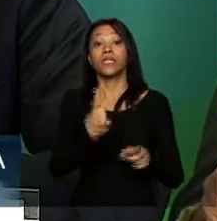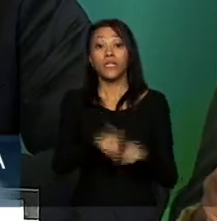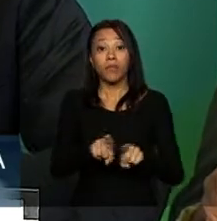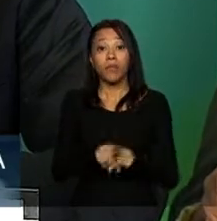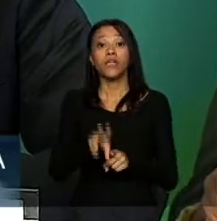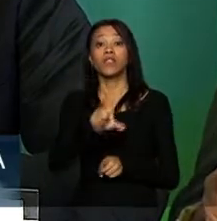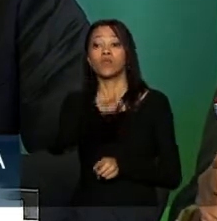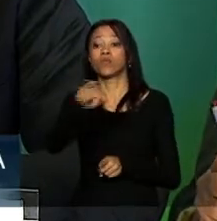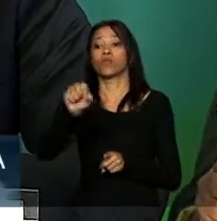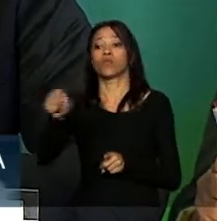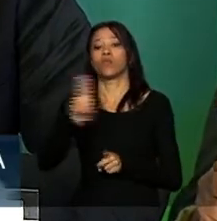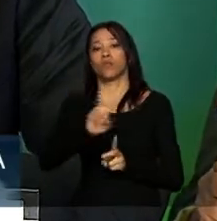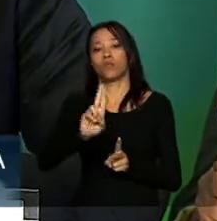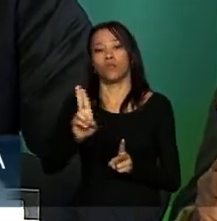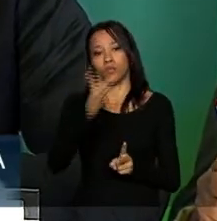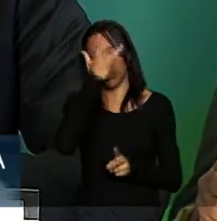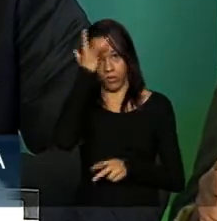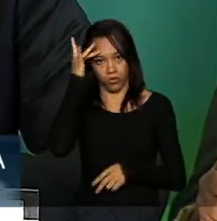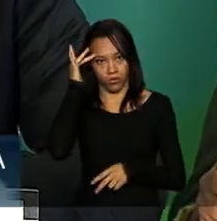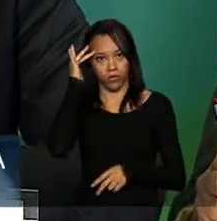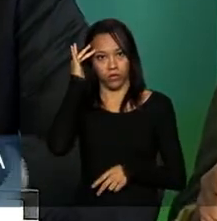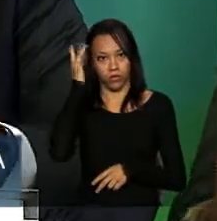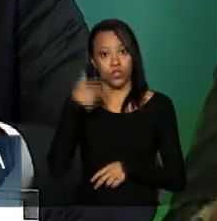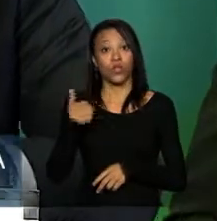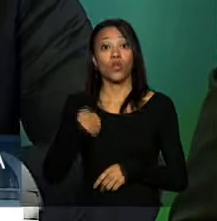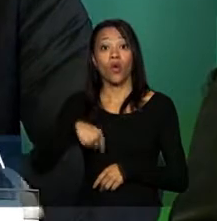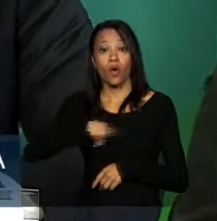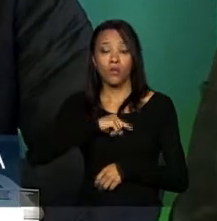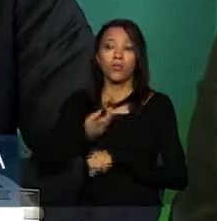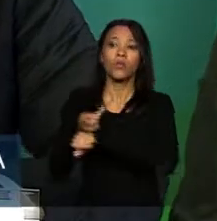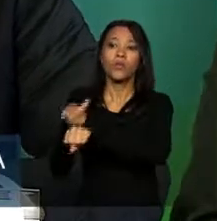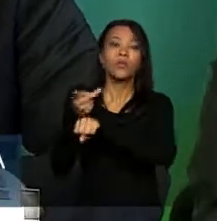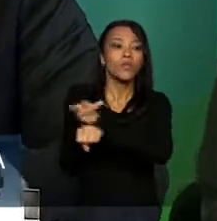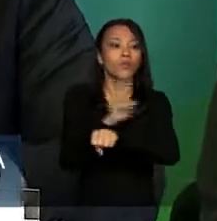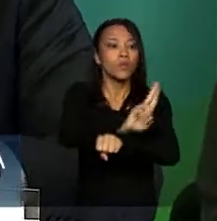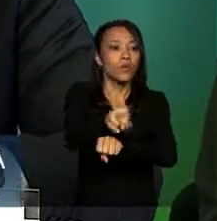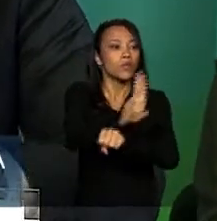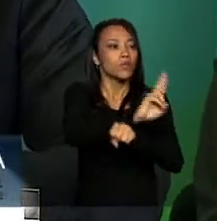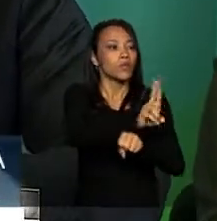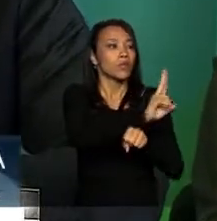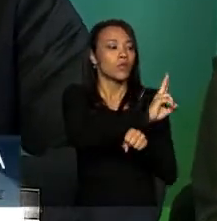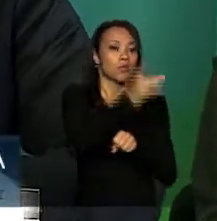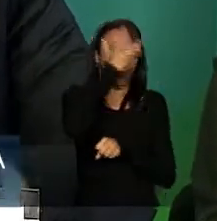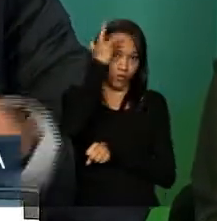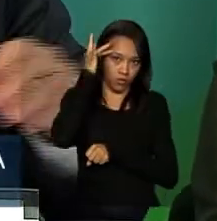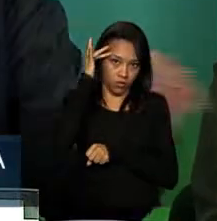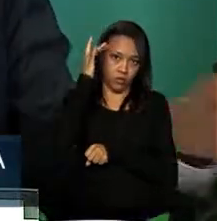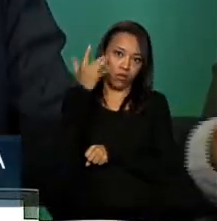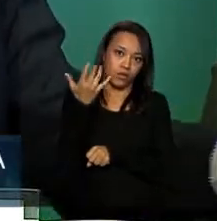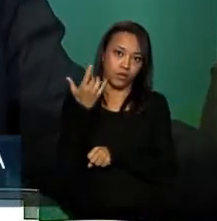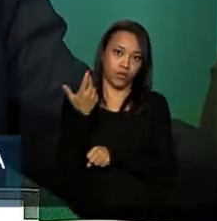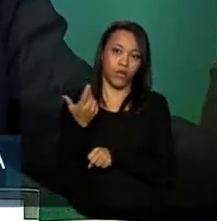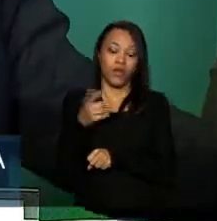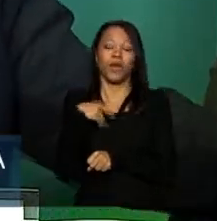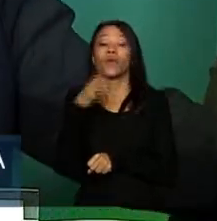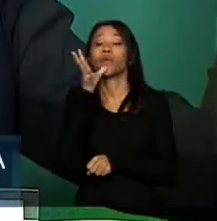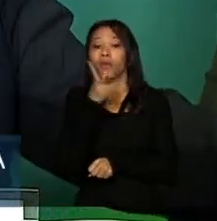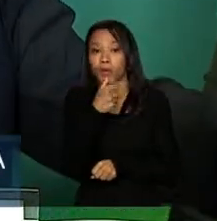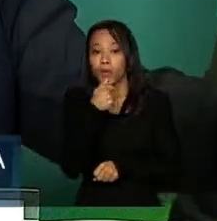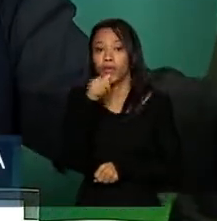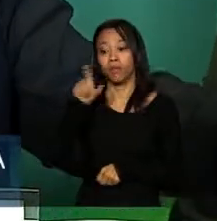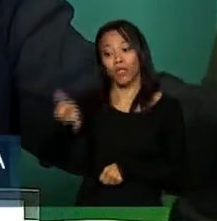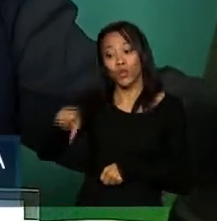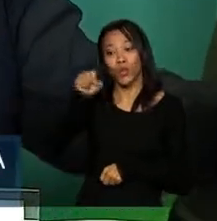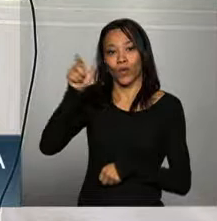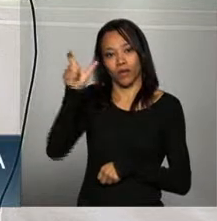estamos trabalhando também a busca de nomes que efetivamente contemplem. Eu demorei um pouquinho para escolher a presidente do